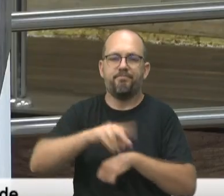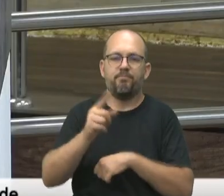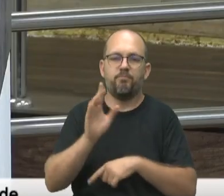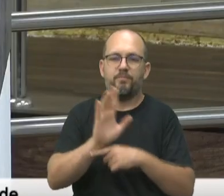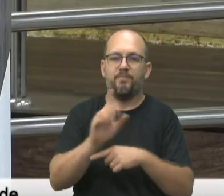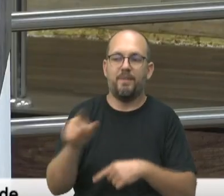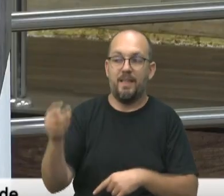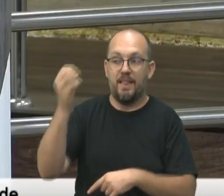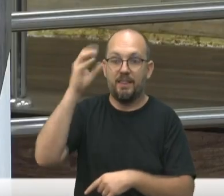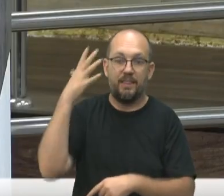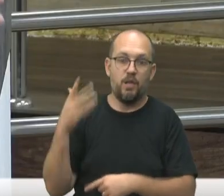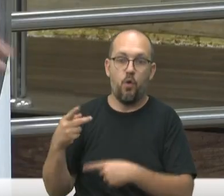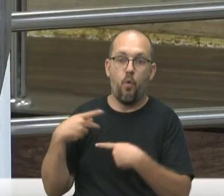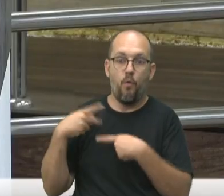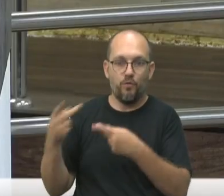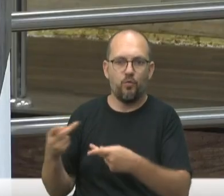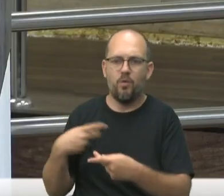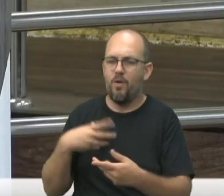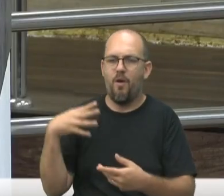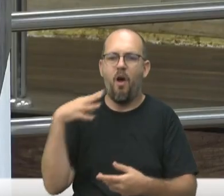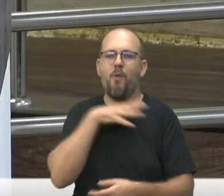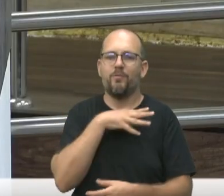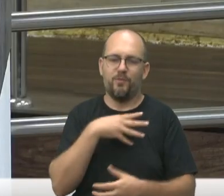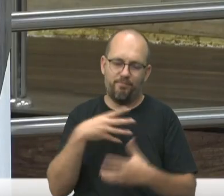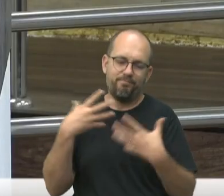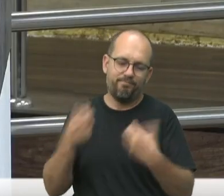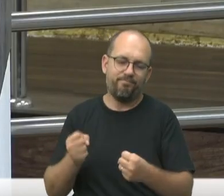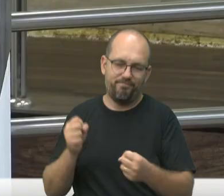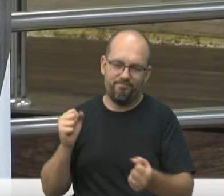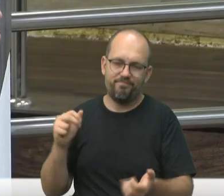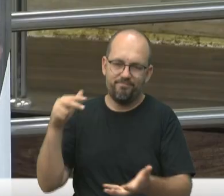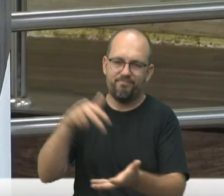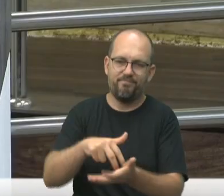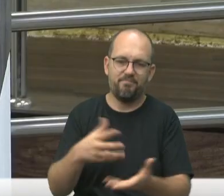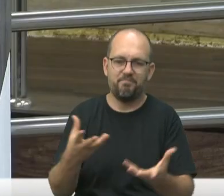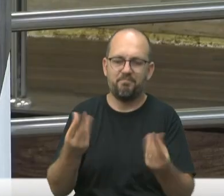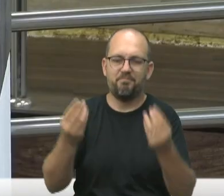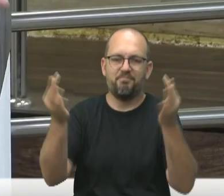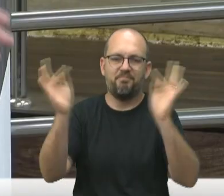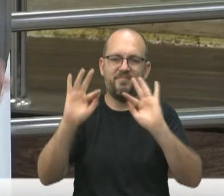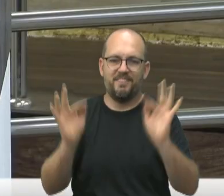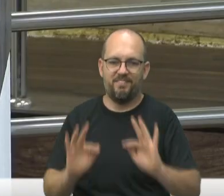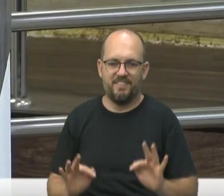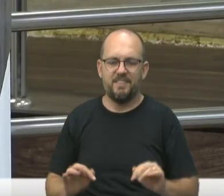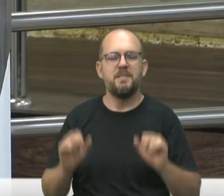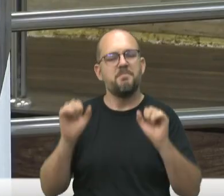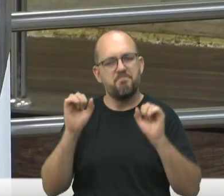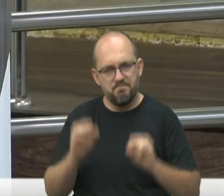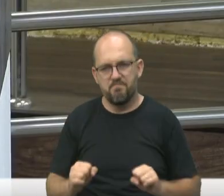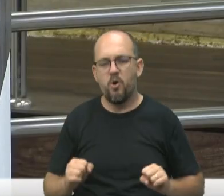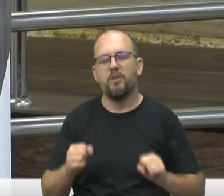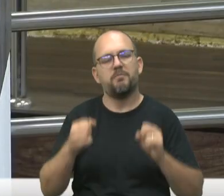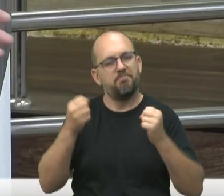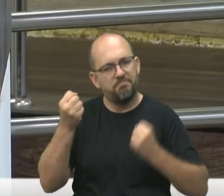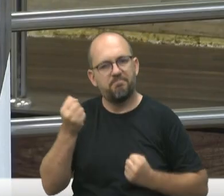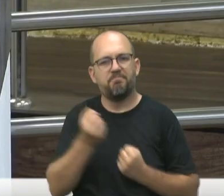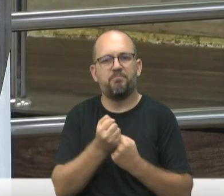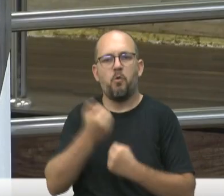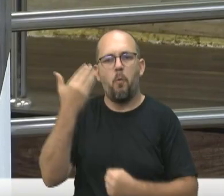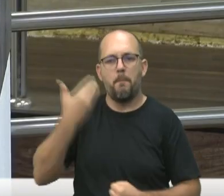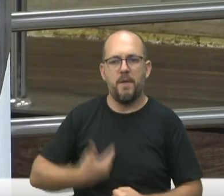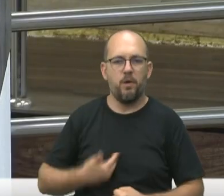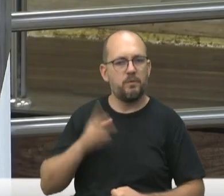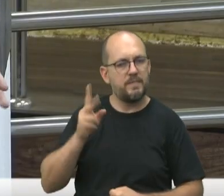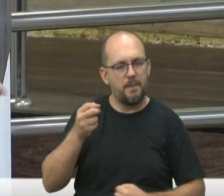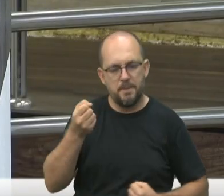Dani me convidou, eu, óbvio, não poderia deixar de vir. Fico muito feliz e pode contar sempre comigo, pelo